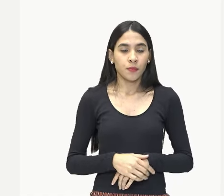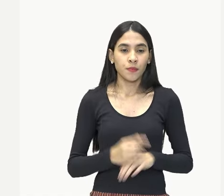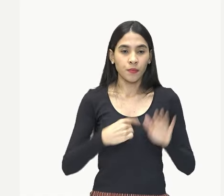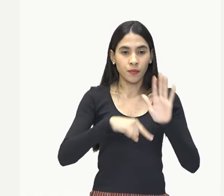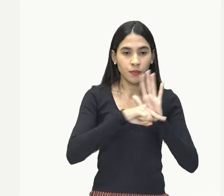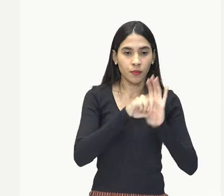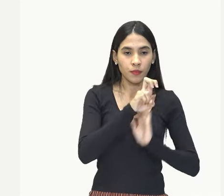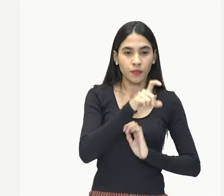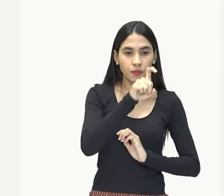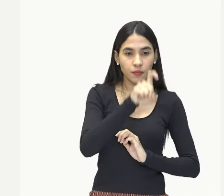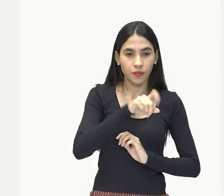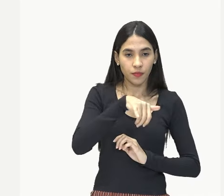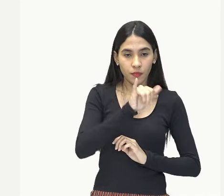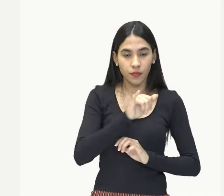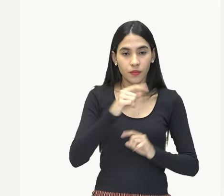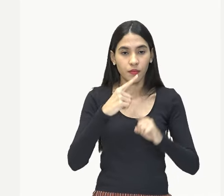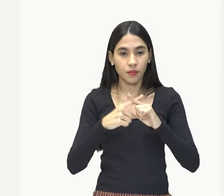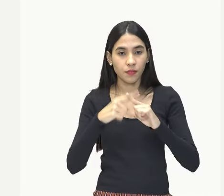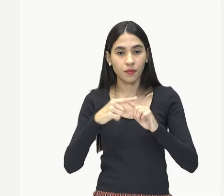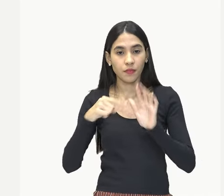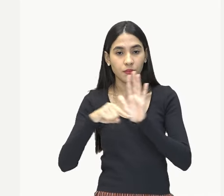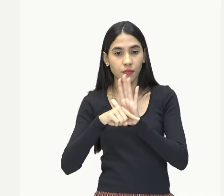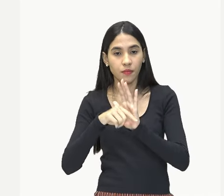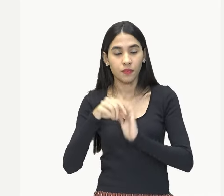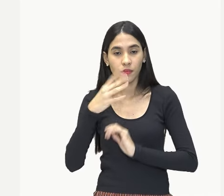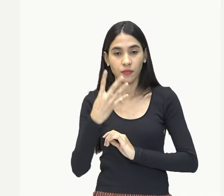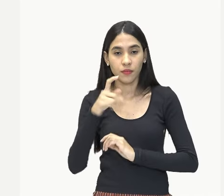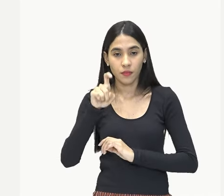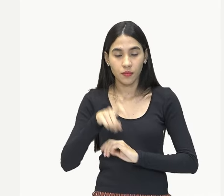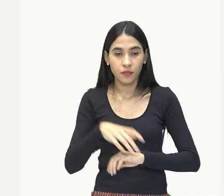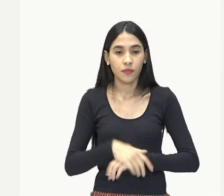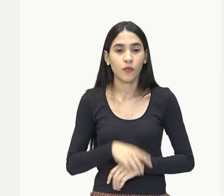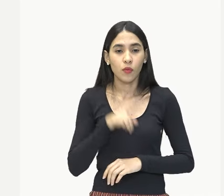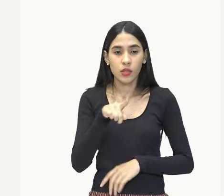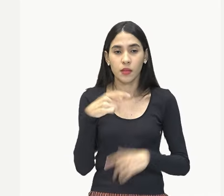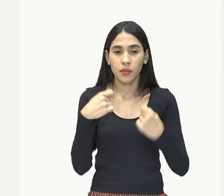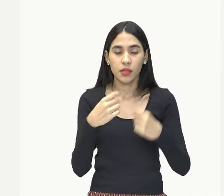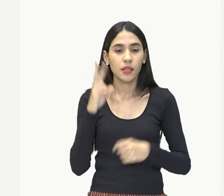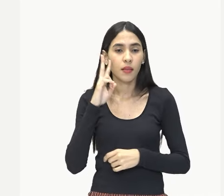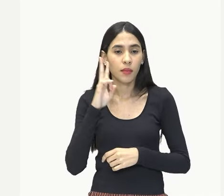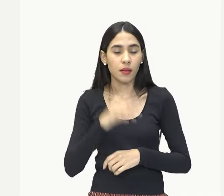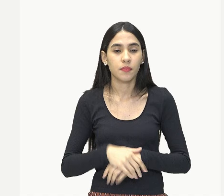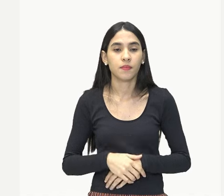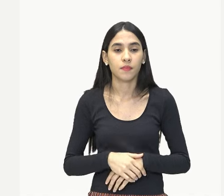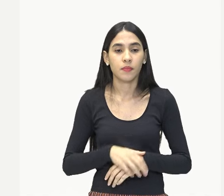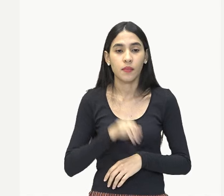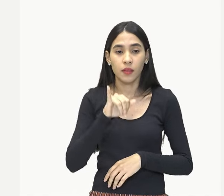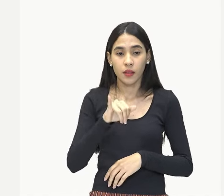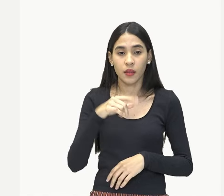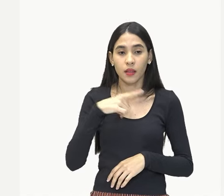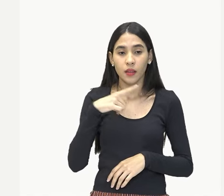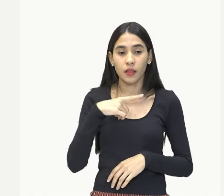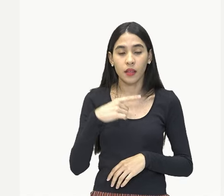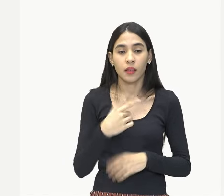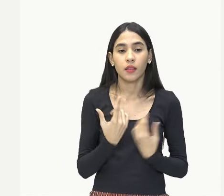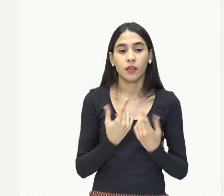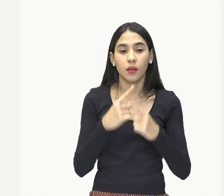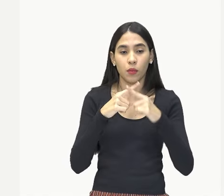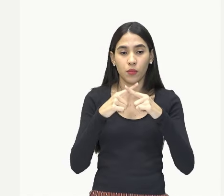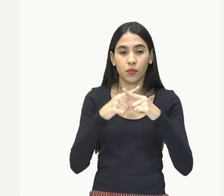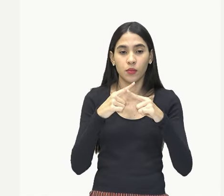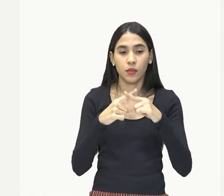frente aí do coeficiente. O que é que você vai fazer primeiramente? Você vai lembrar que quando eu estou ali numa